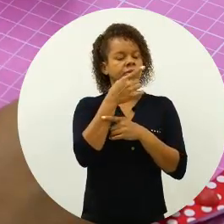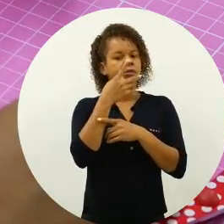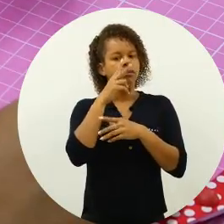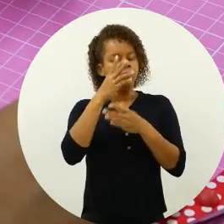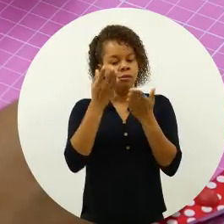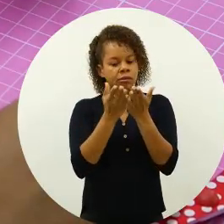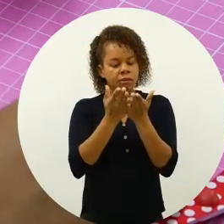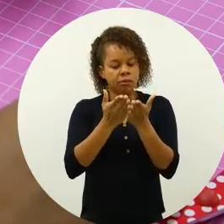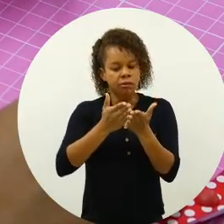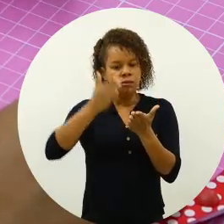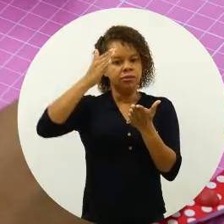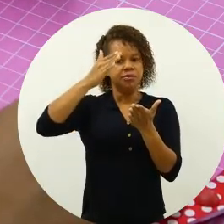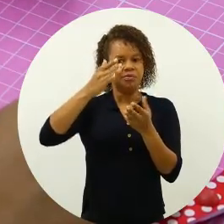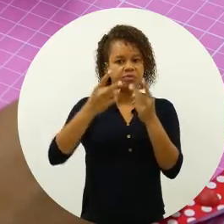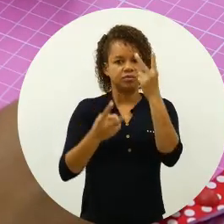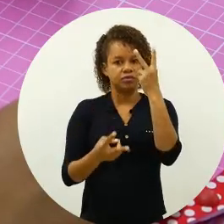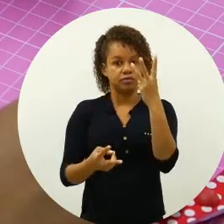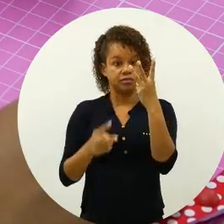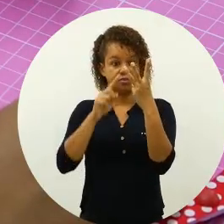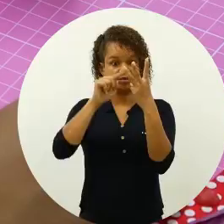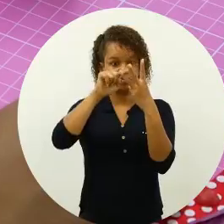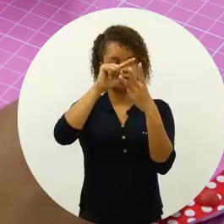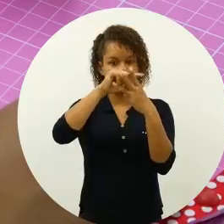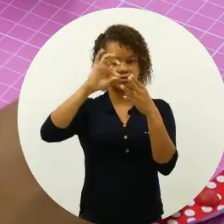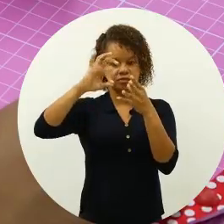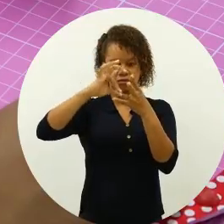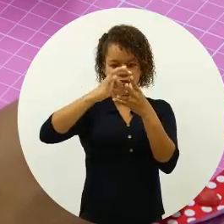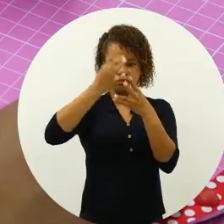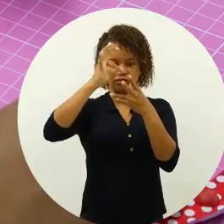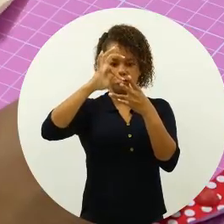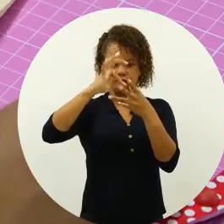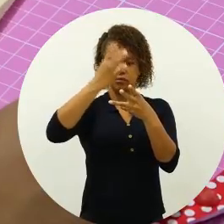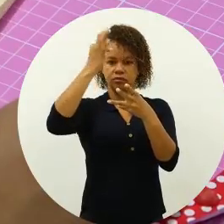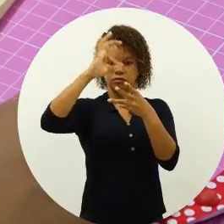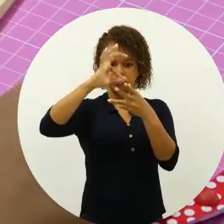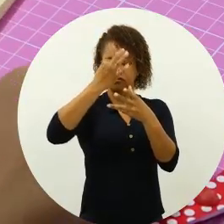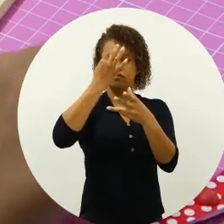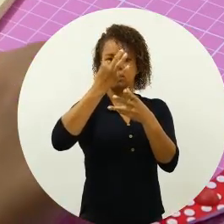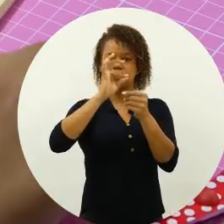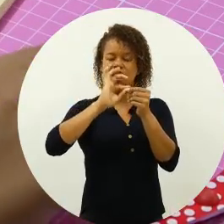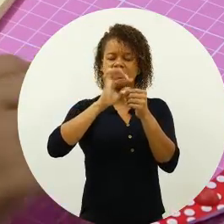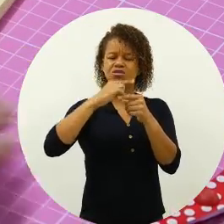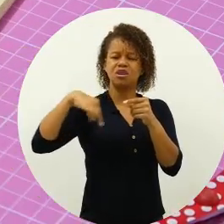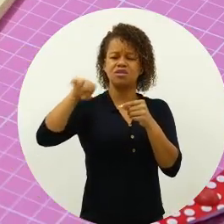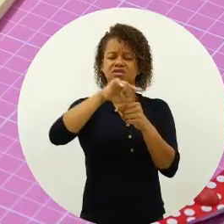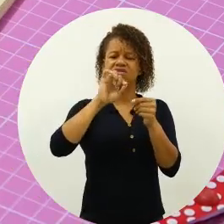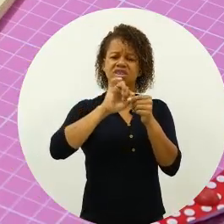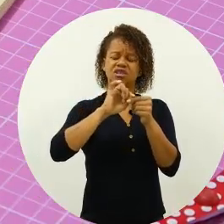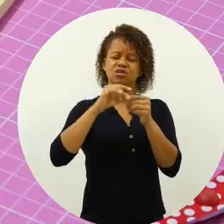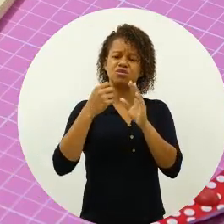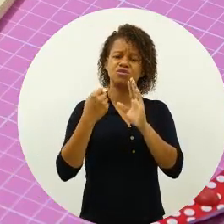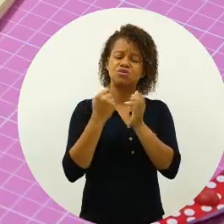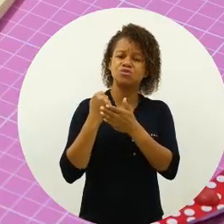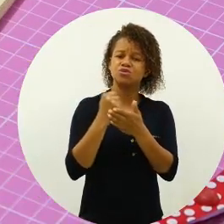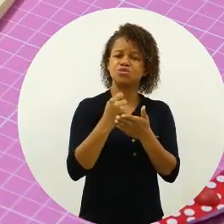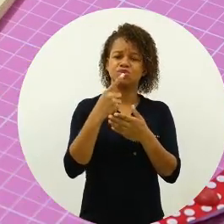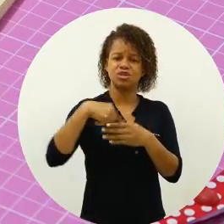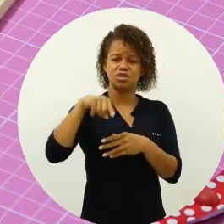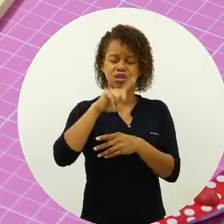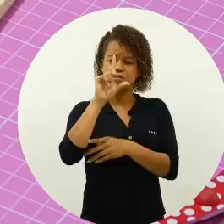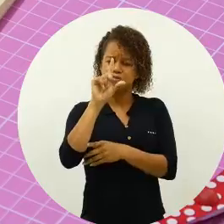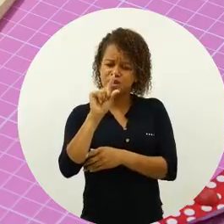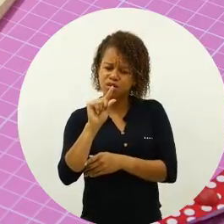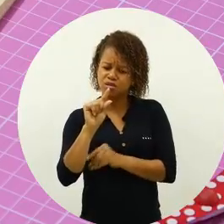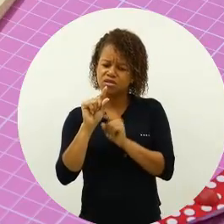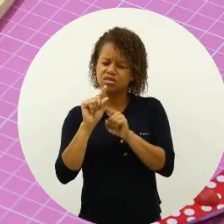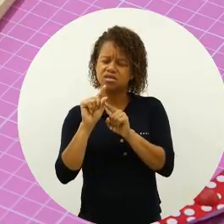livro maior, nós usamos 3 agulhas, tá? Mas o que nós estávamos aqui fazendo com vocês, como era